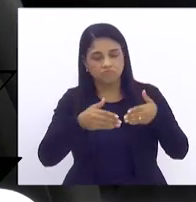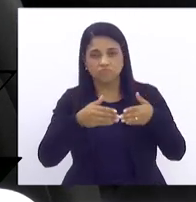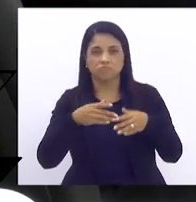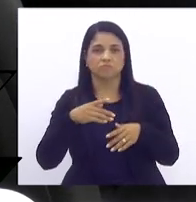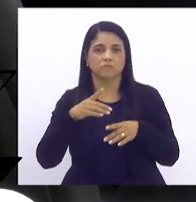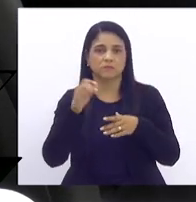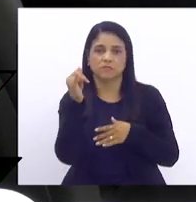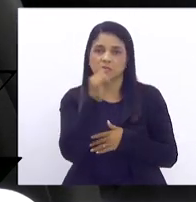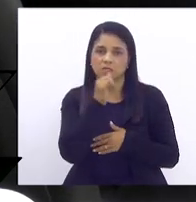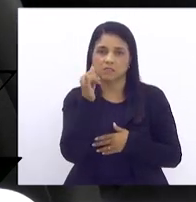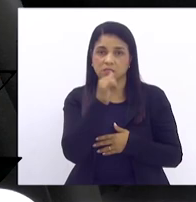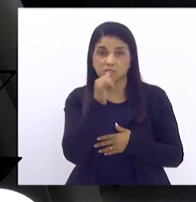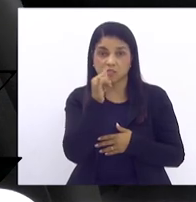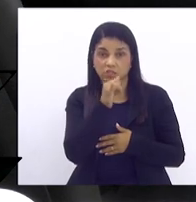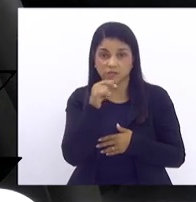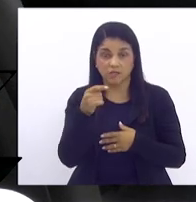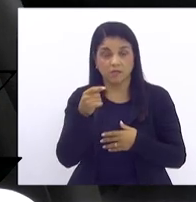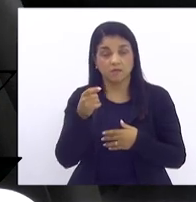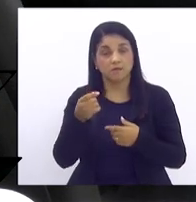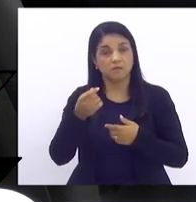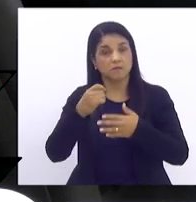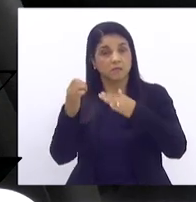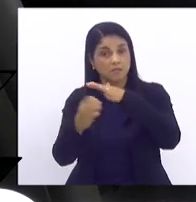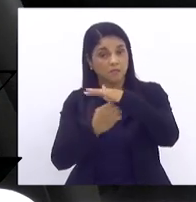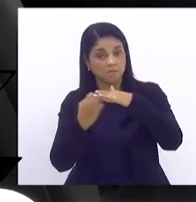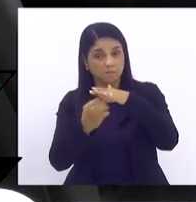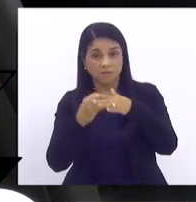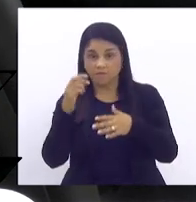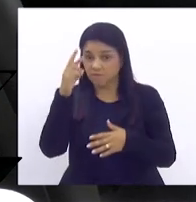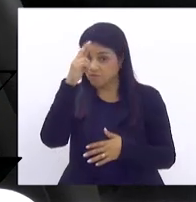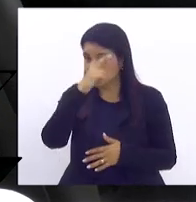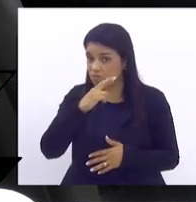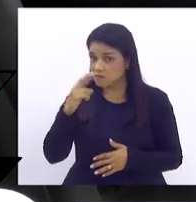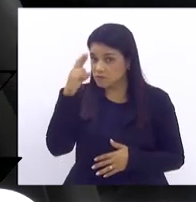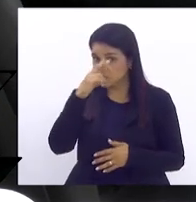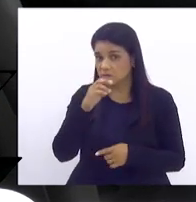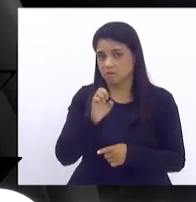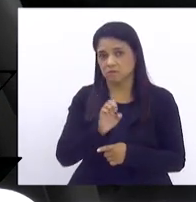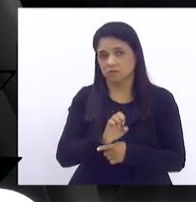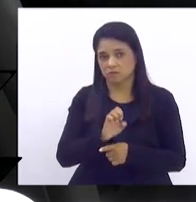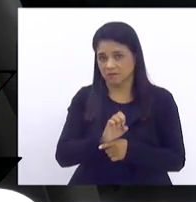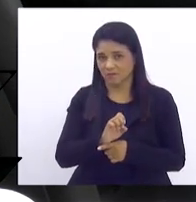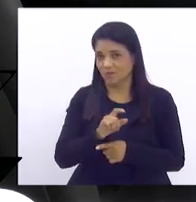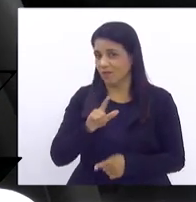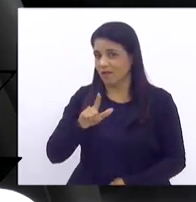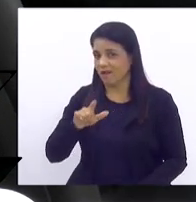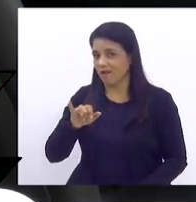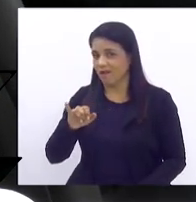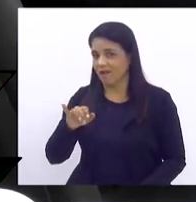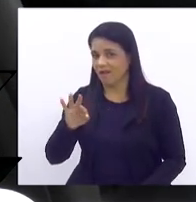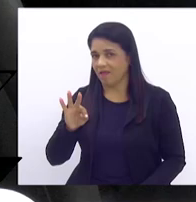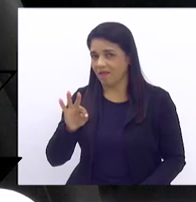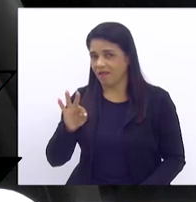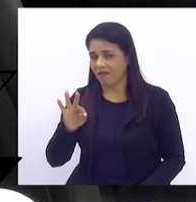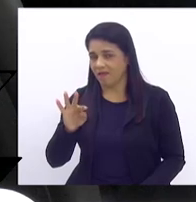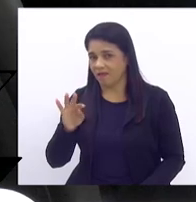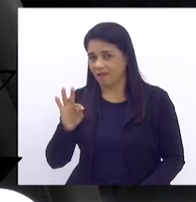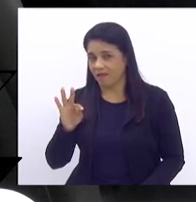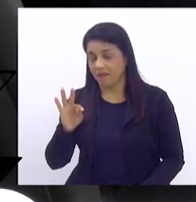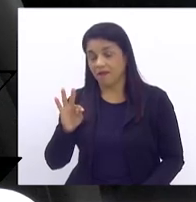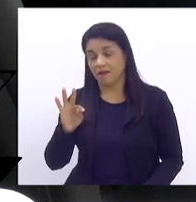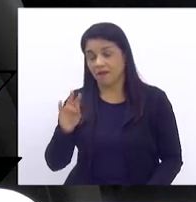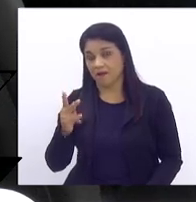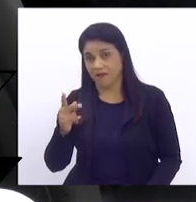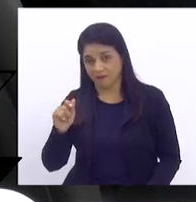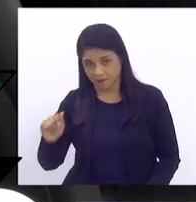elétrica, da concessionária sob fiscalização do Estado, que não é a Light. Nós temos duas concessionárias.